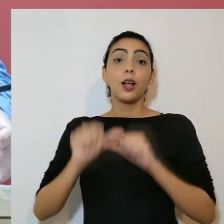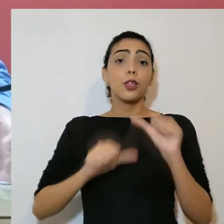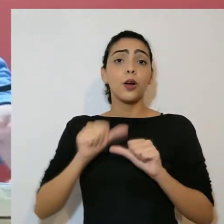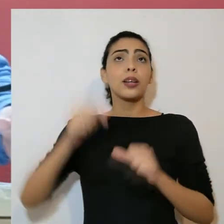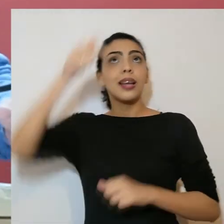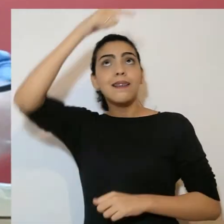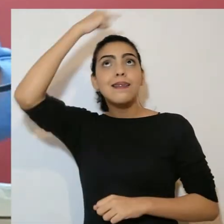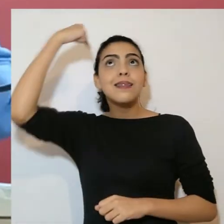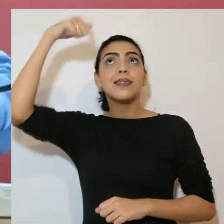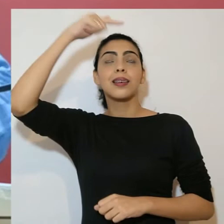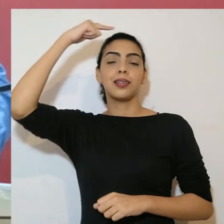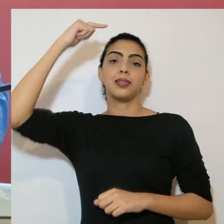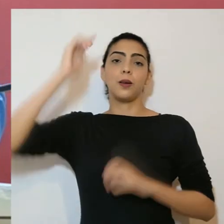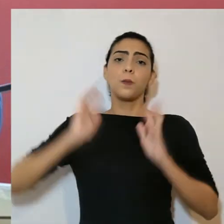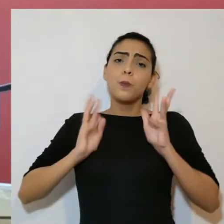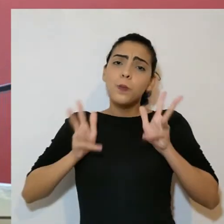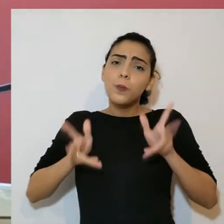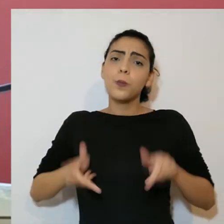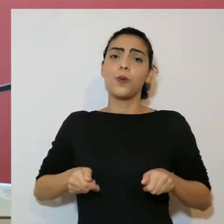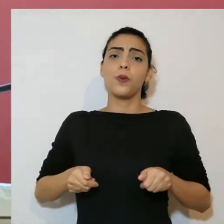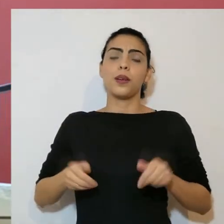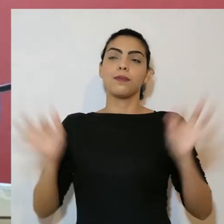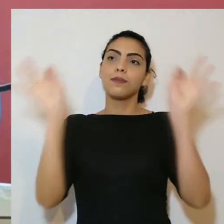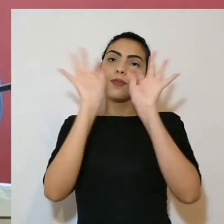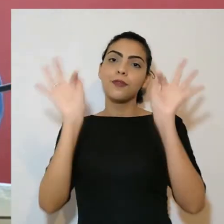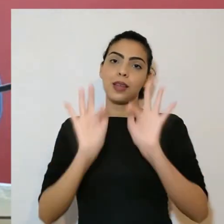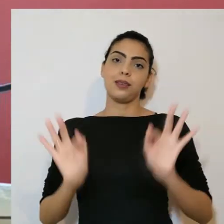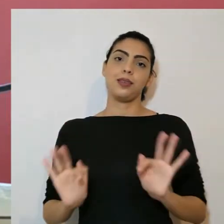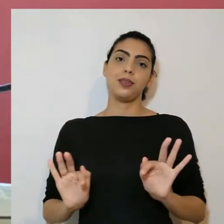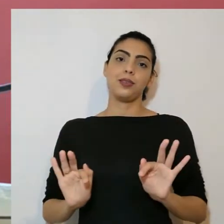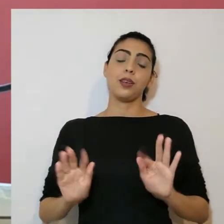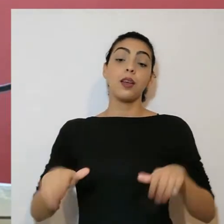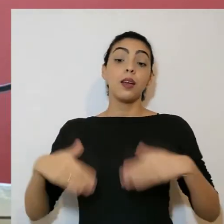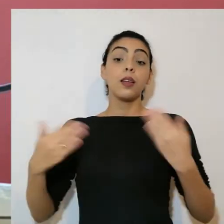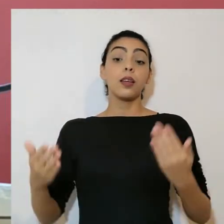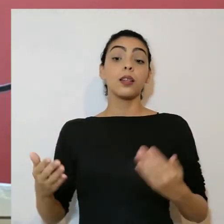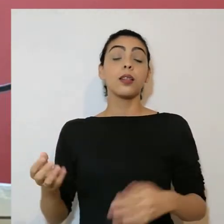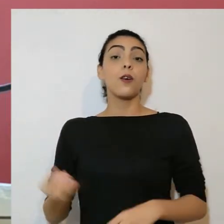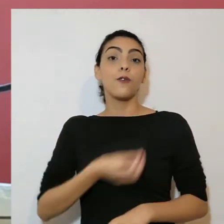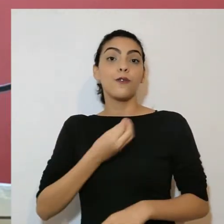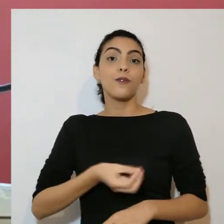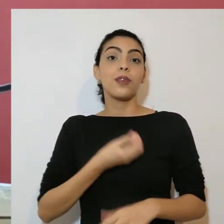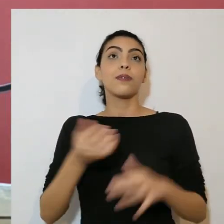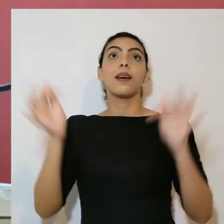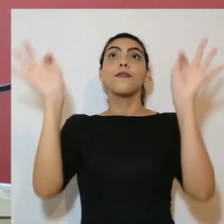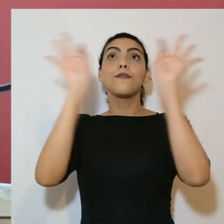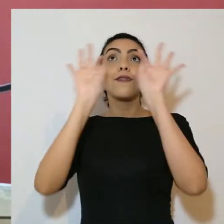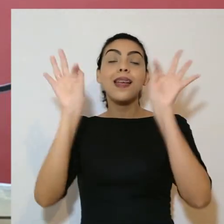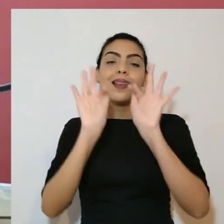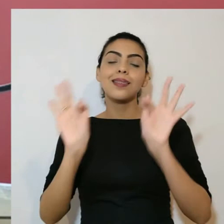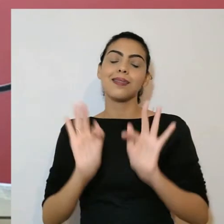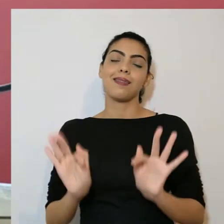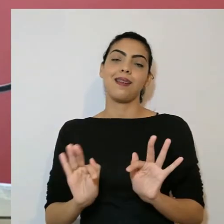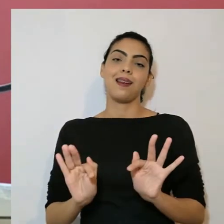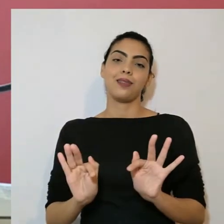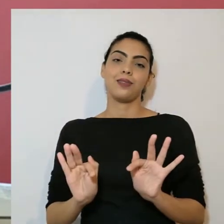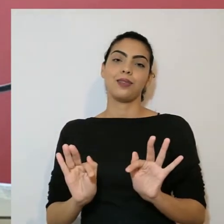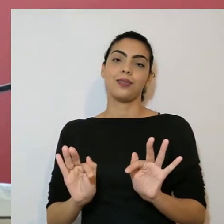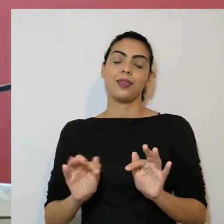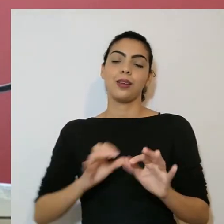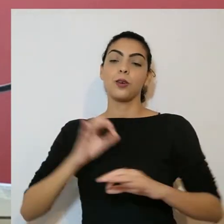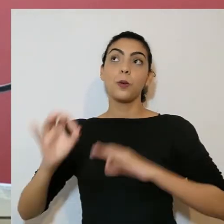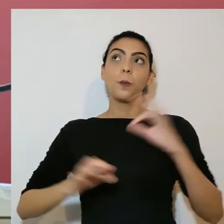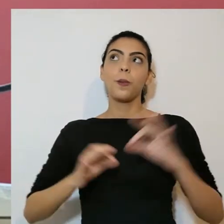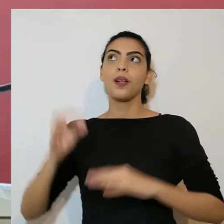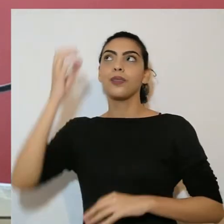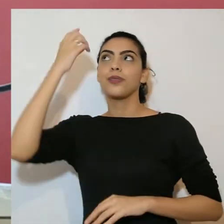dela, torne ela uma mulher feliz e viva então a felicidade com ela e o padrão de